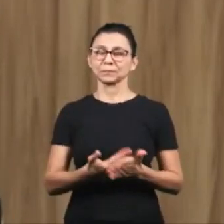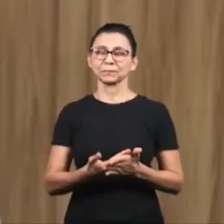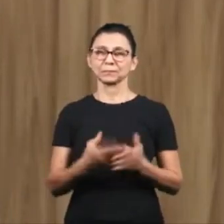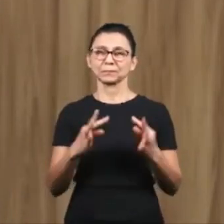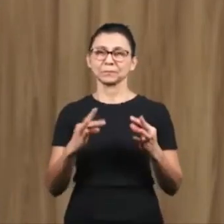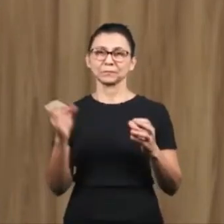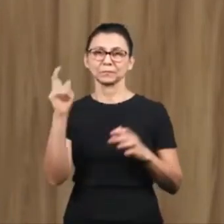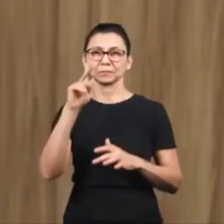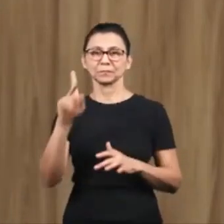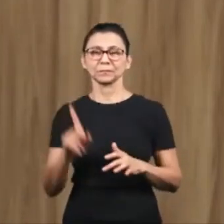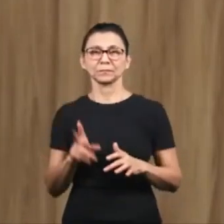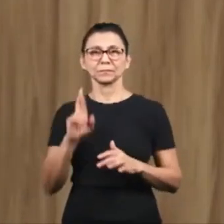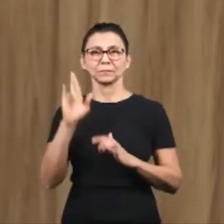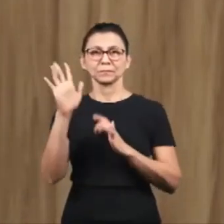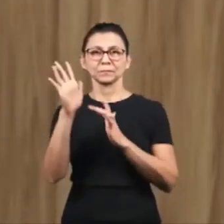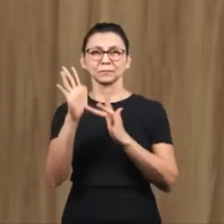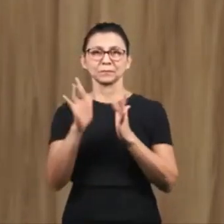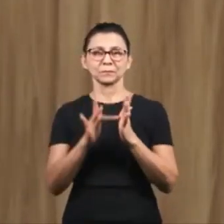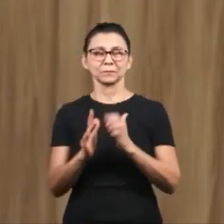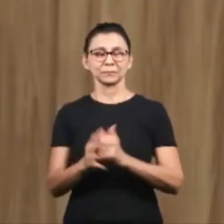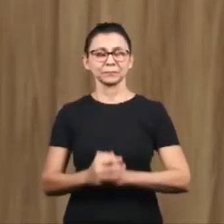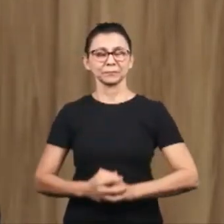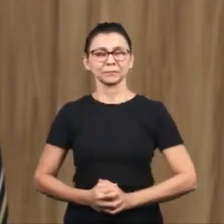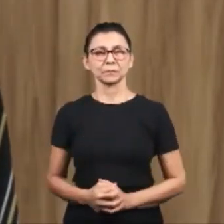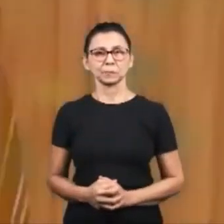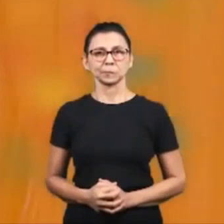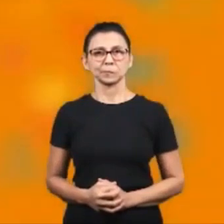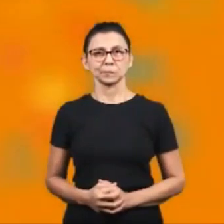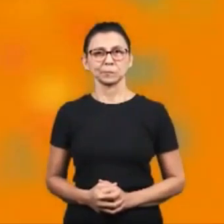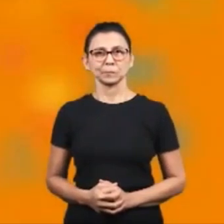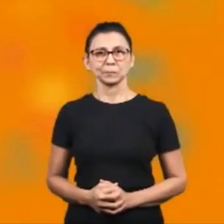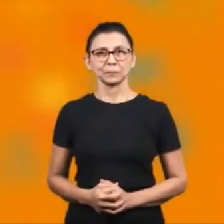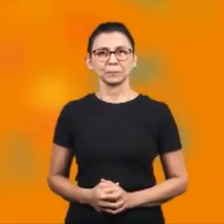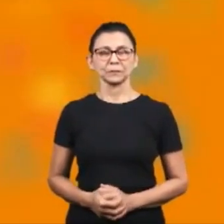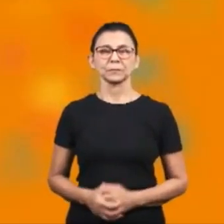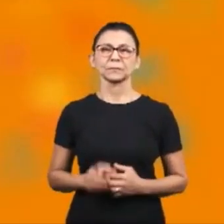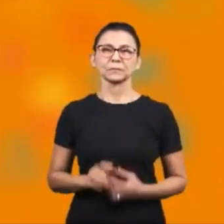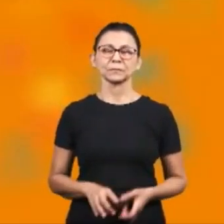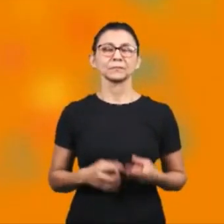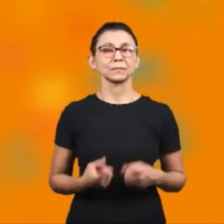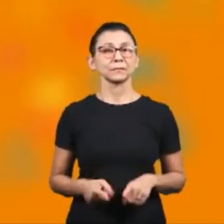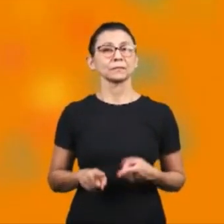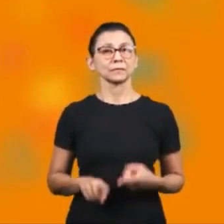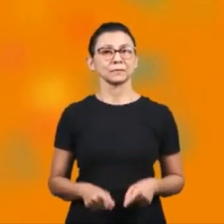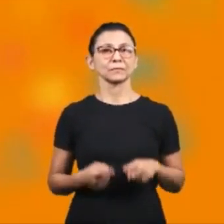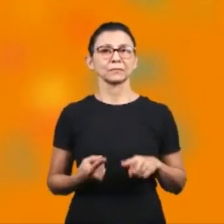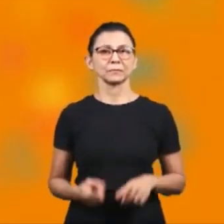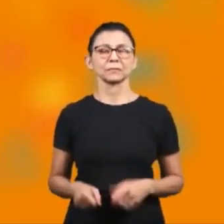próxima aula e a todos a paz do Senhor Jesus.